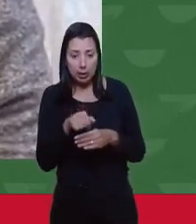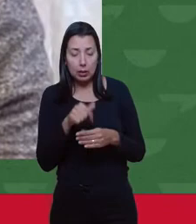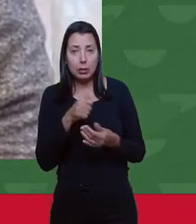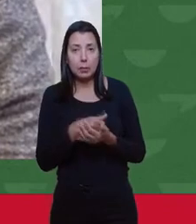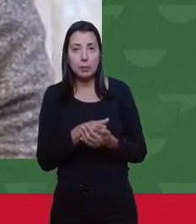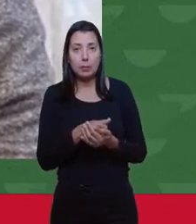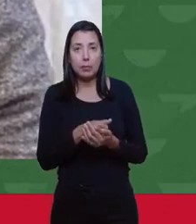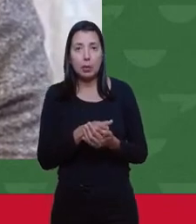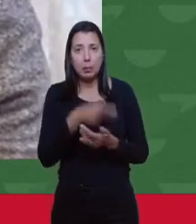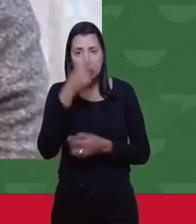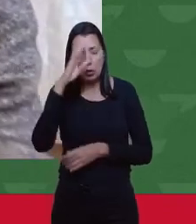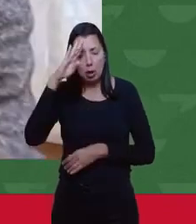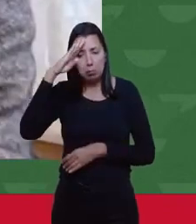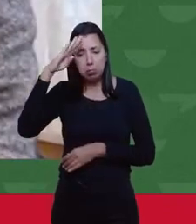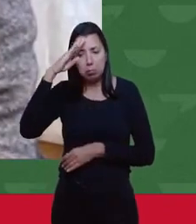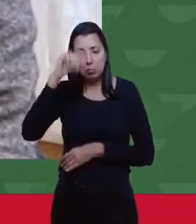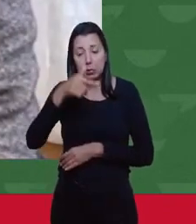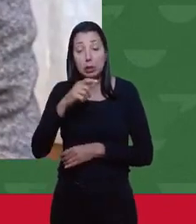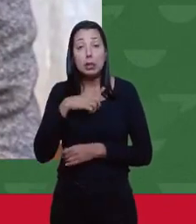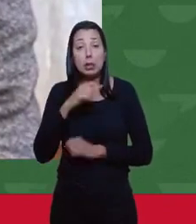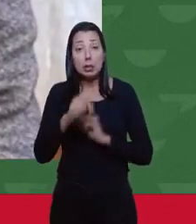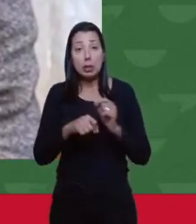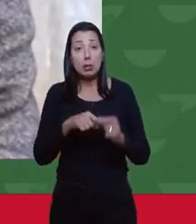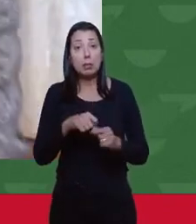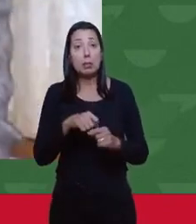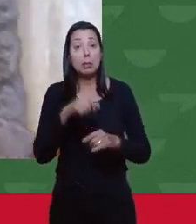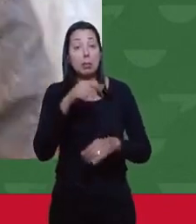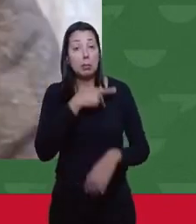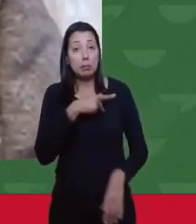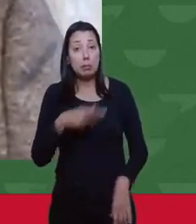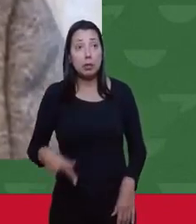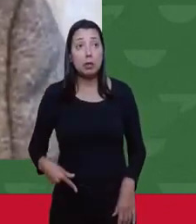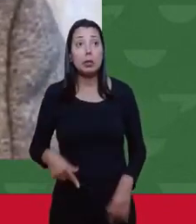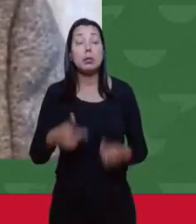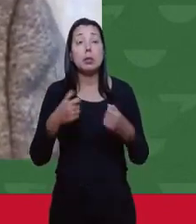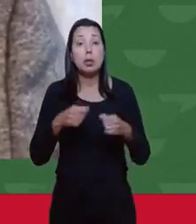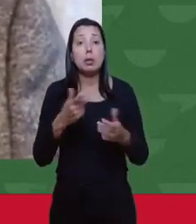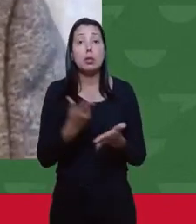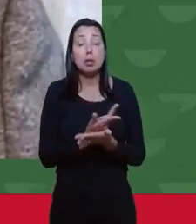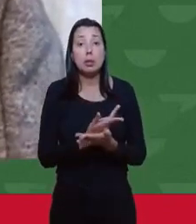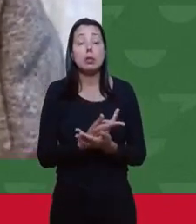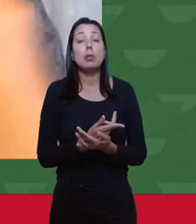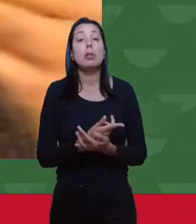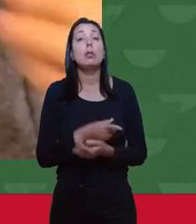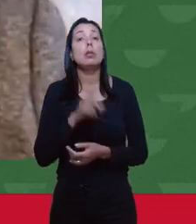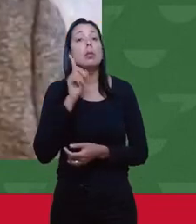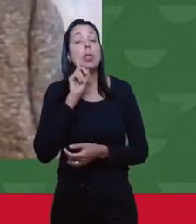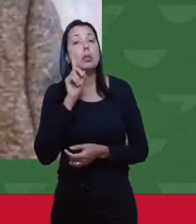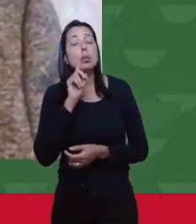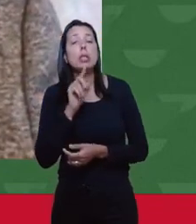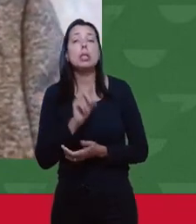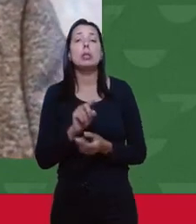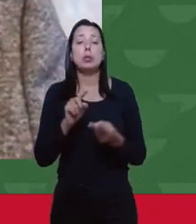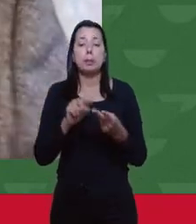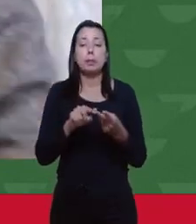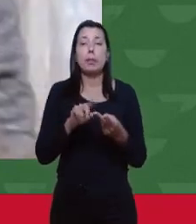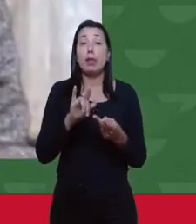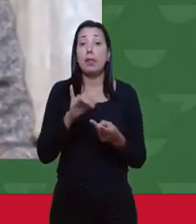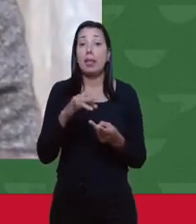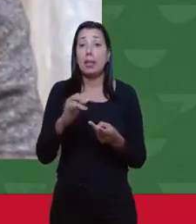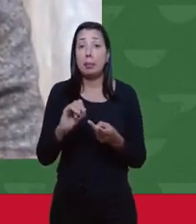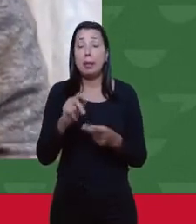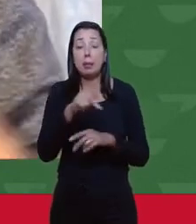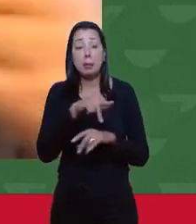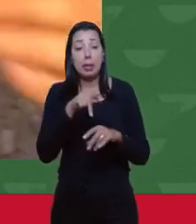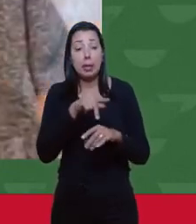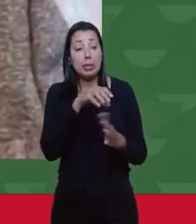um extremista autoritário de extrema-direita que se elegeu a presidente da República. Isso também aconteceu nos Estados Unidos, nas Filipinas, em alguns